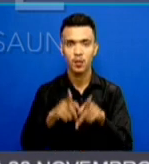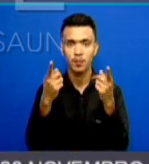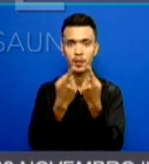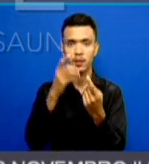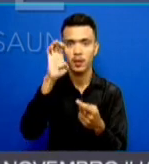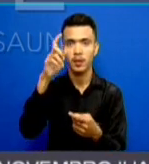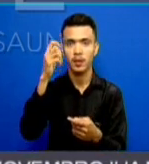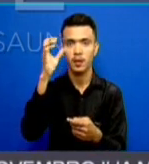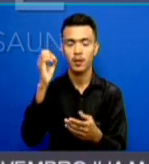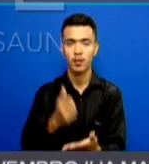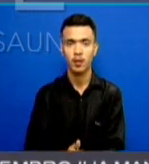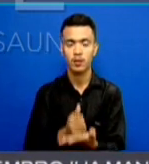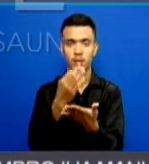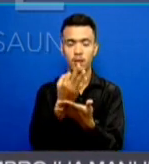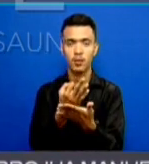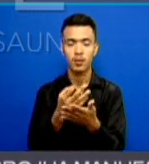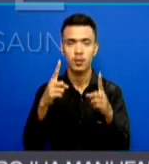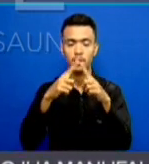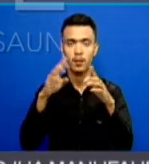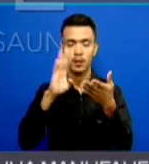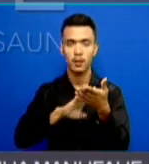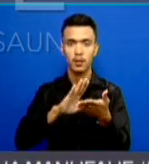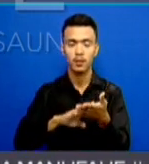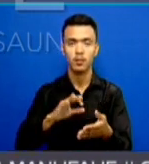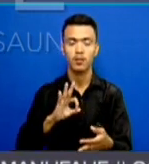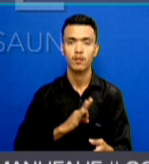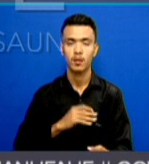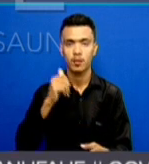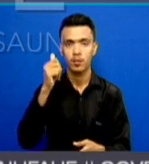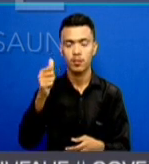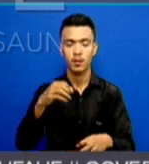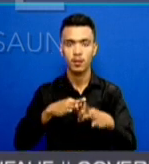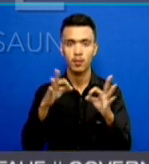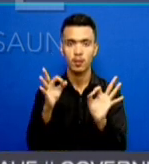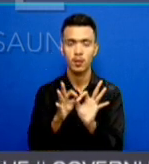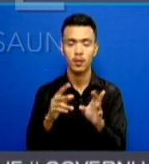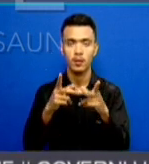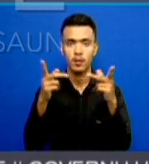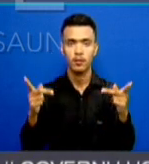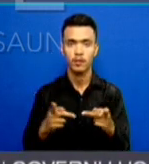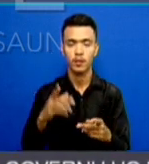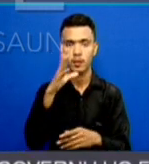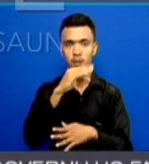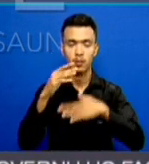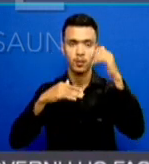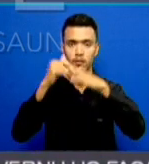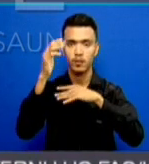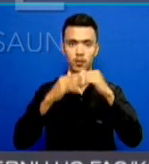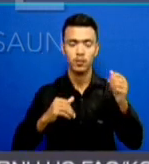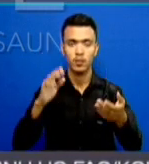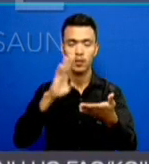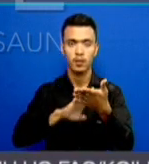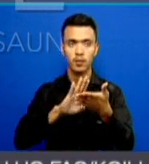Companhia Eto apoia financeira ba Escola Técnico Vocacional Fatumaca, hodi hadia facilidade no infraestrutura